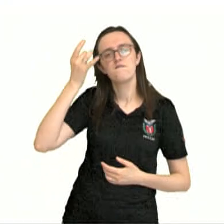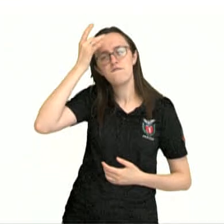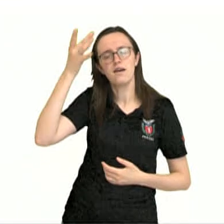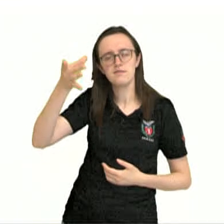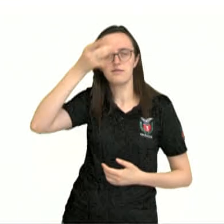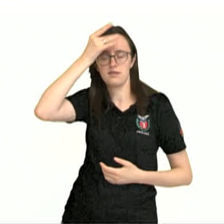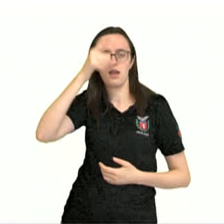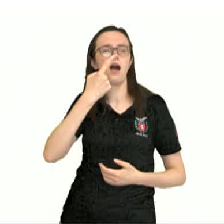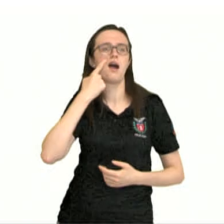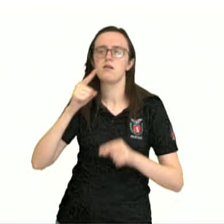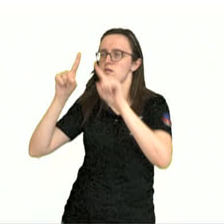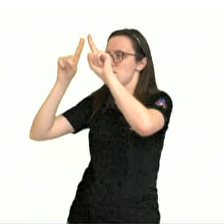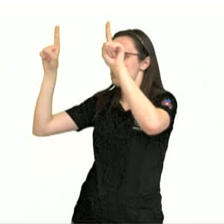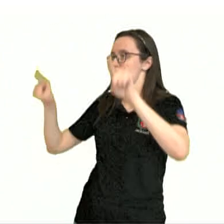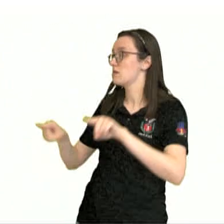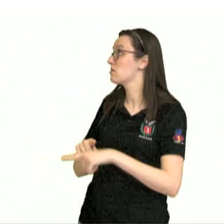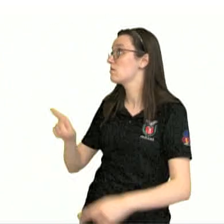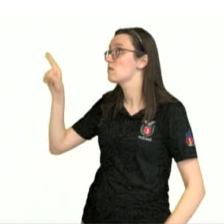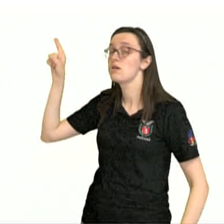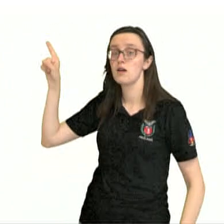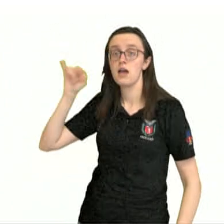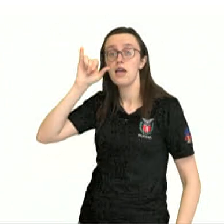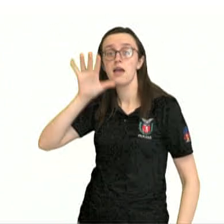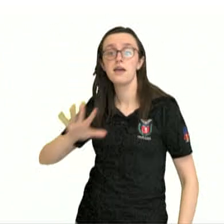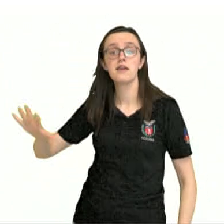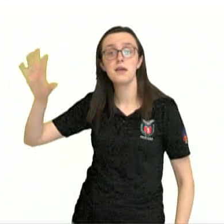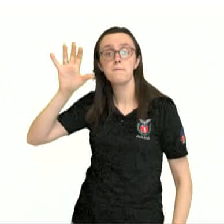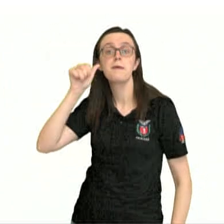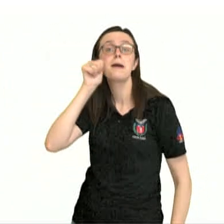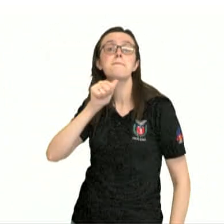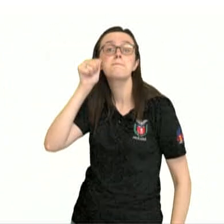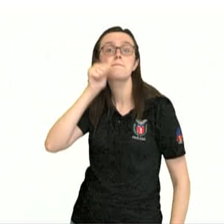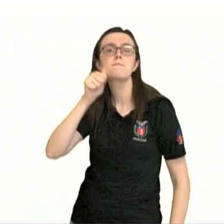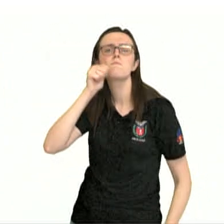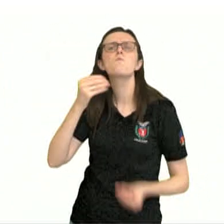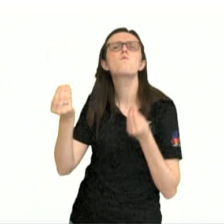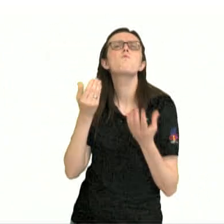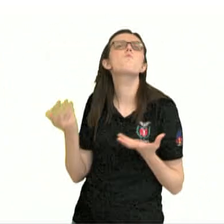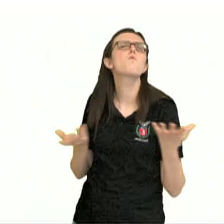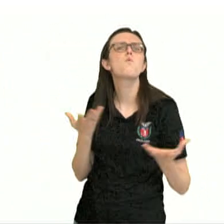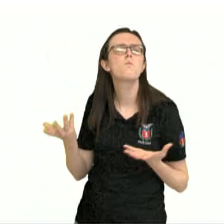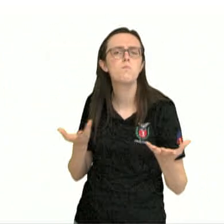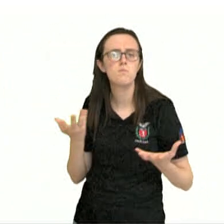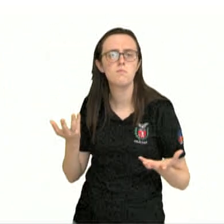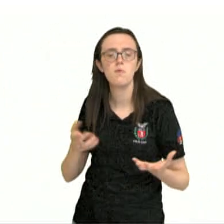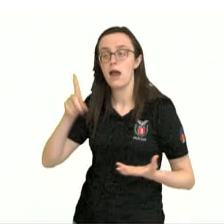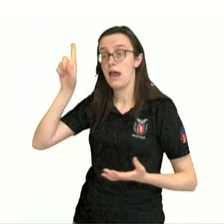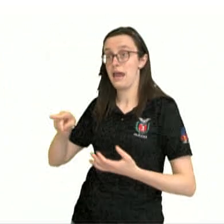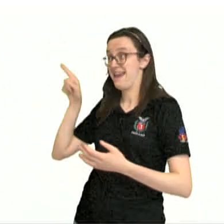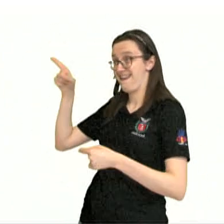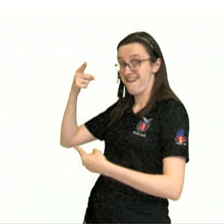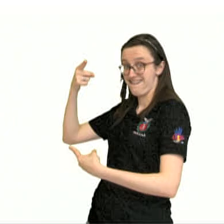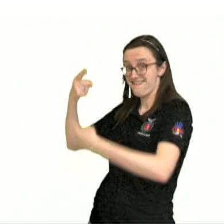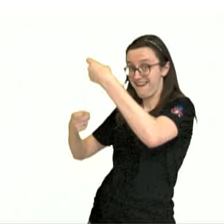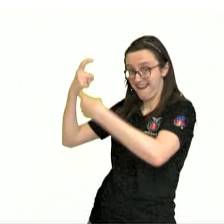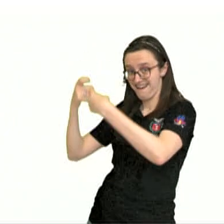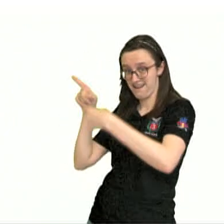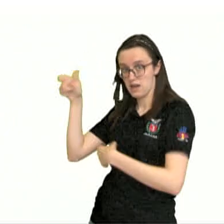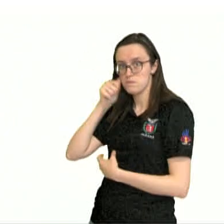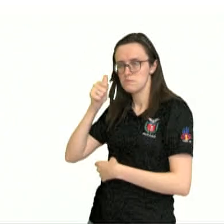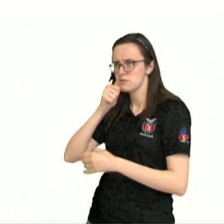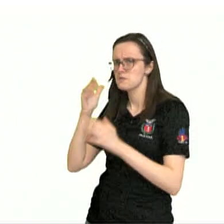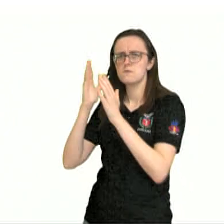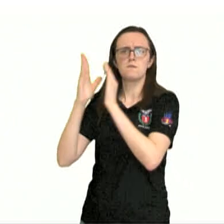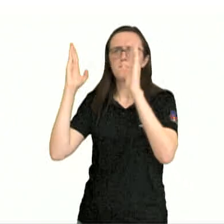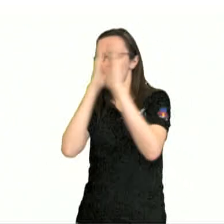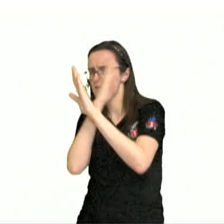uma menina que foi tirada a partir de uma guerra onde ela fugia.